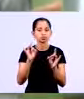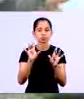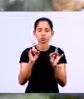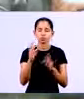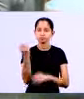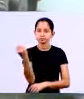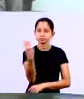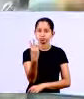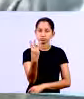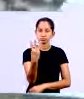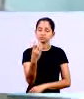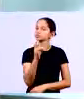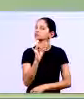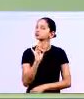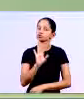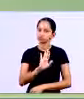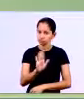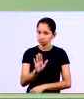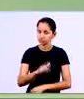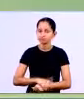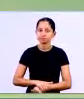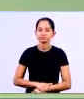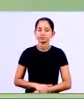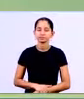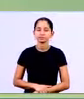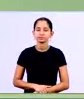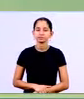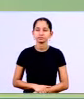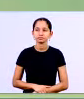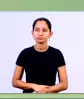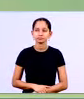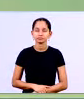O hiato, né? Com o i e u, certo?